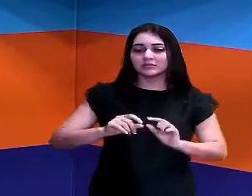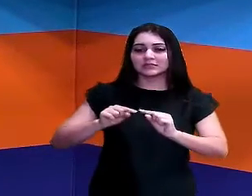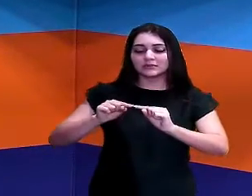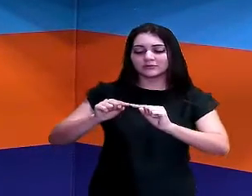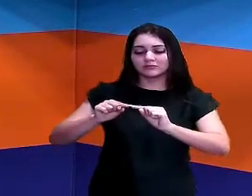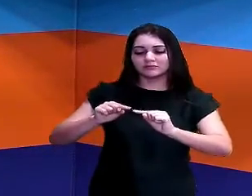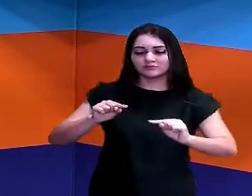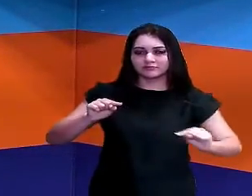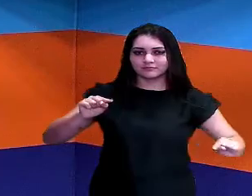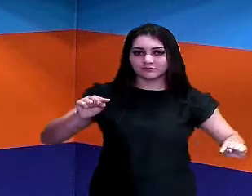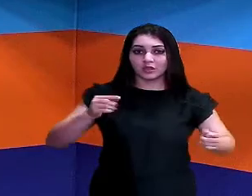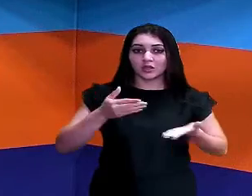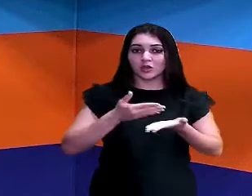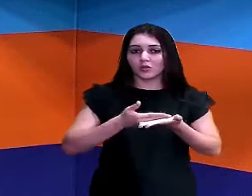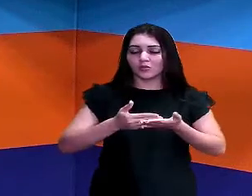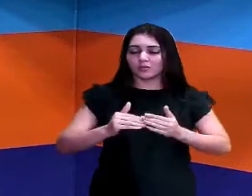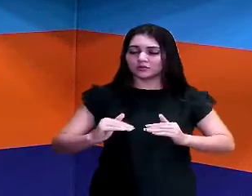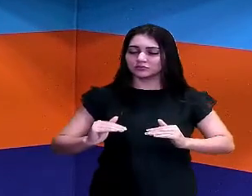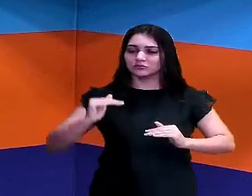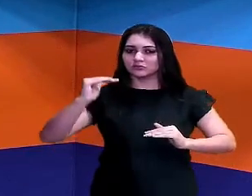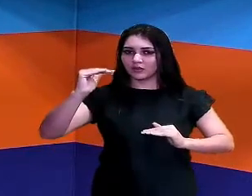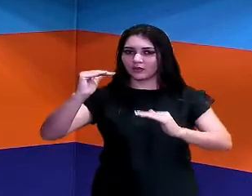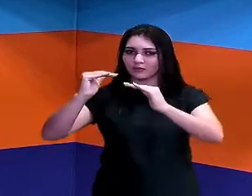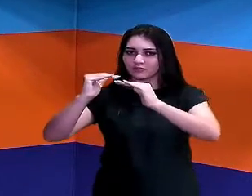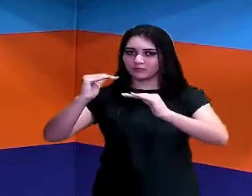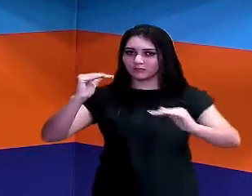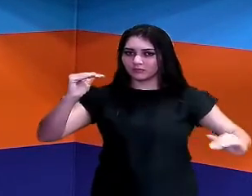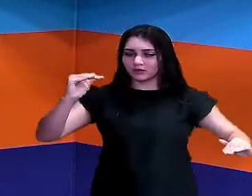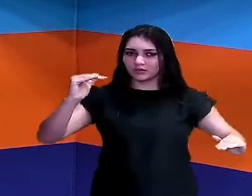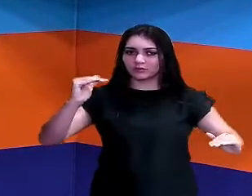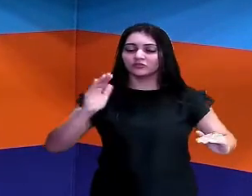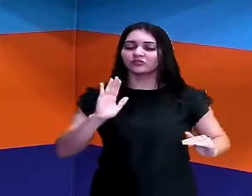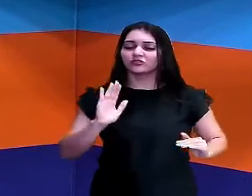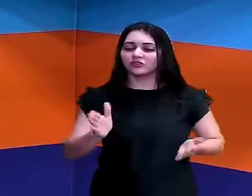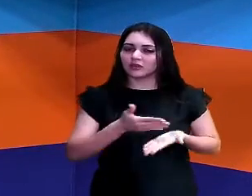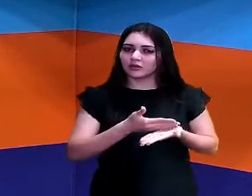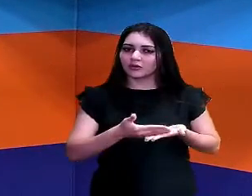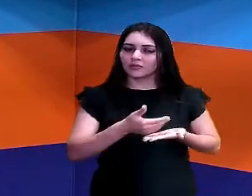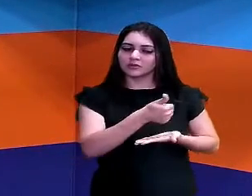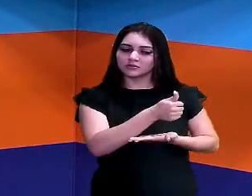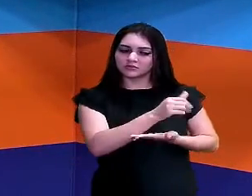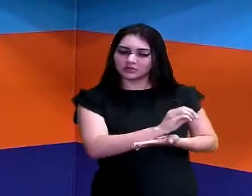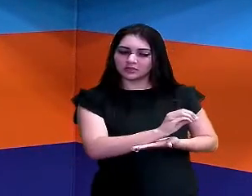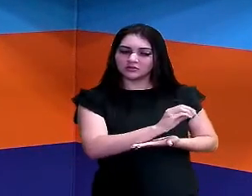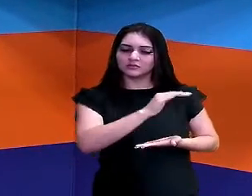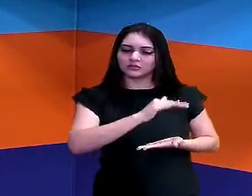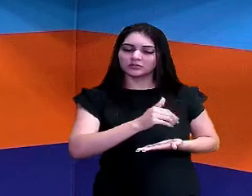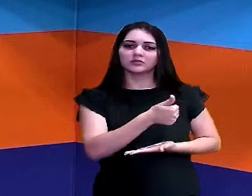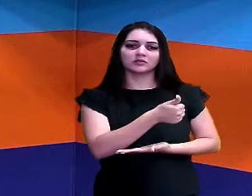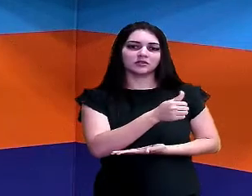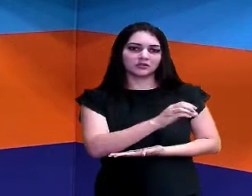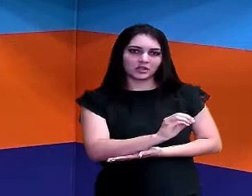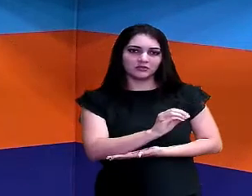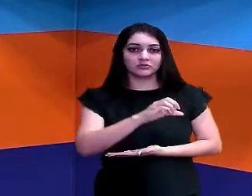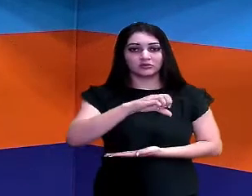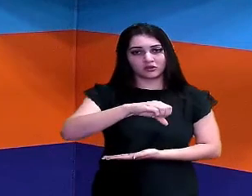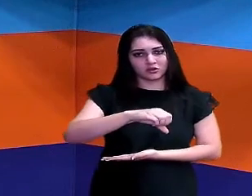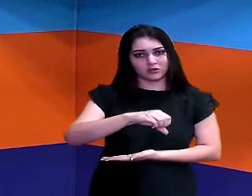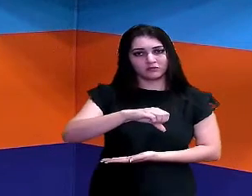eu começo do maior para o menor. Então, eu já começo do 10 e vou diminuindo. 10,